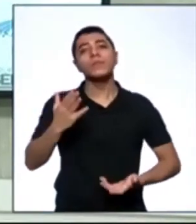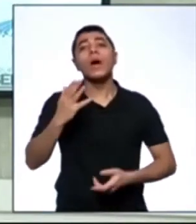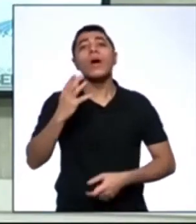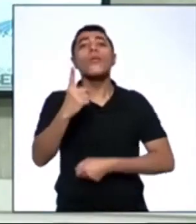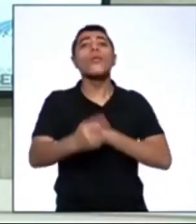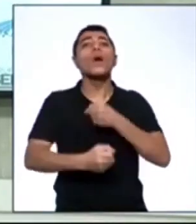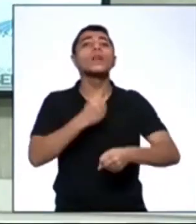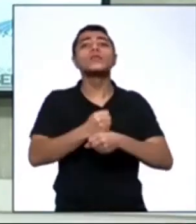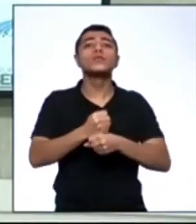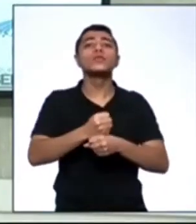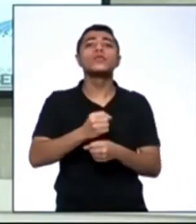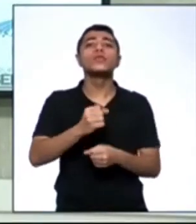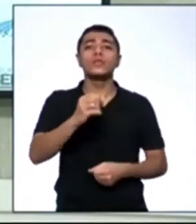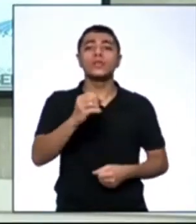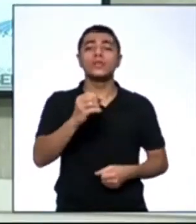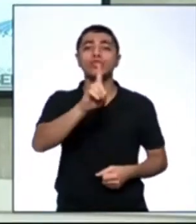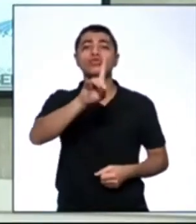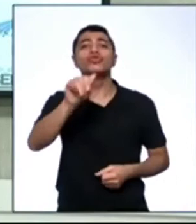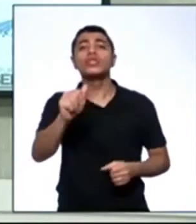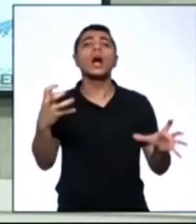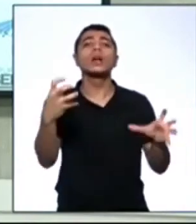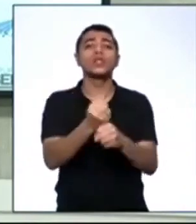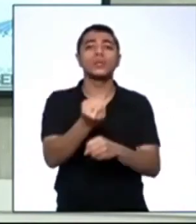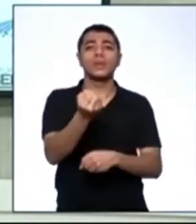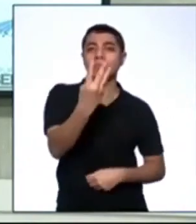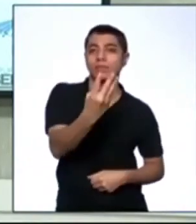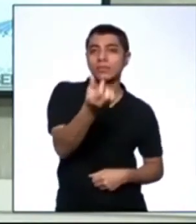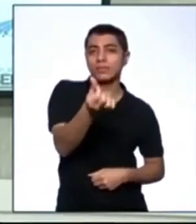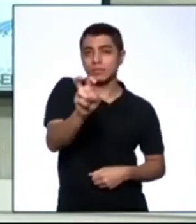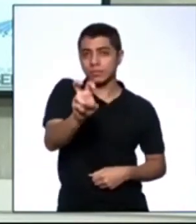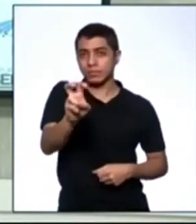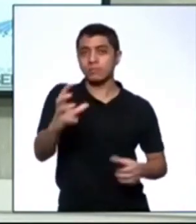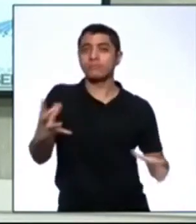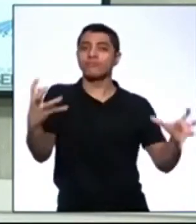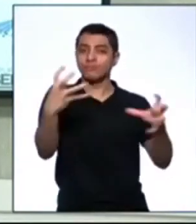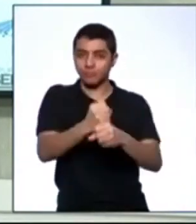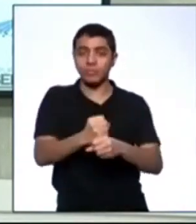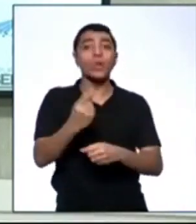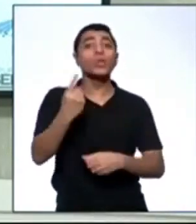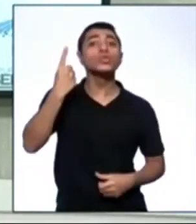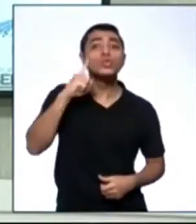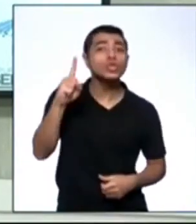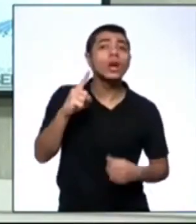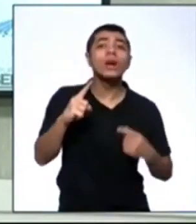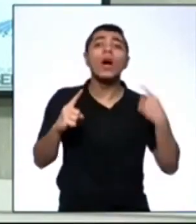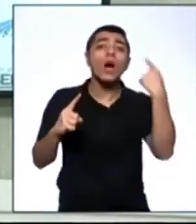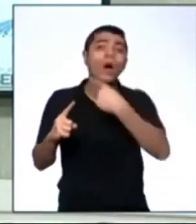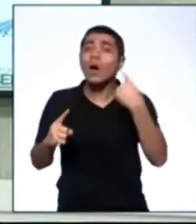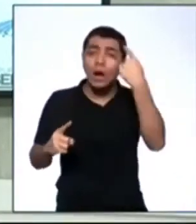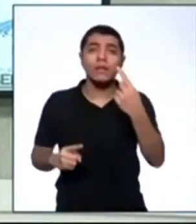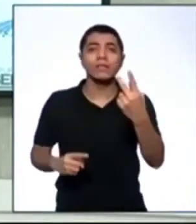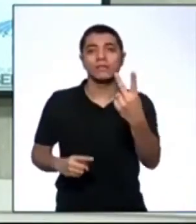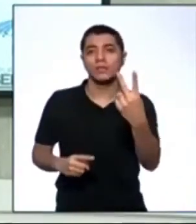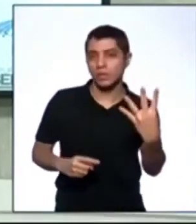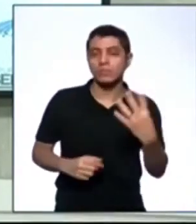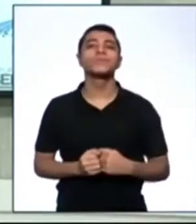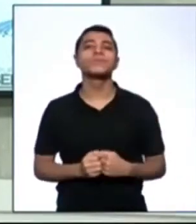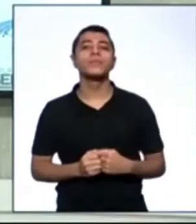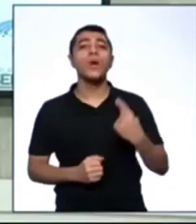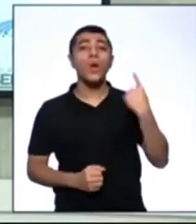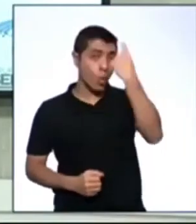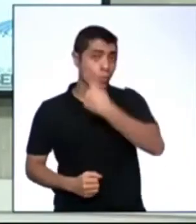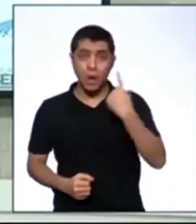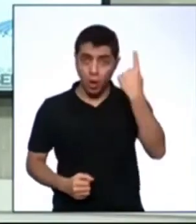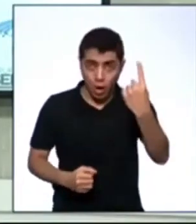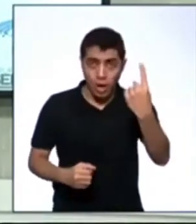365 dias, mas cada dia tem 24 horas, mas cada hora tem 60 minutos, mas cada minuto tem 60